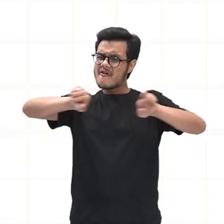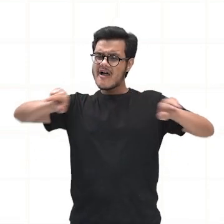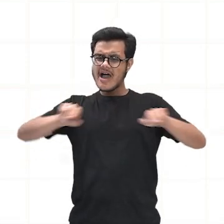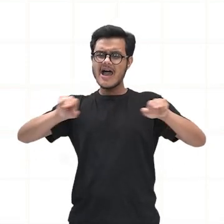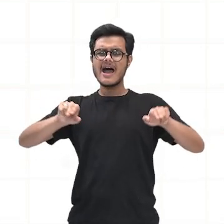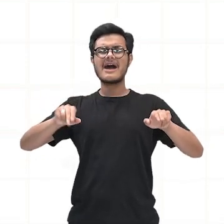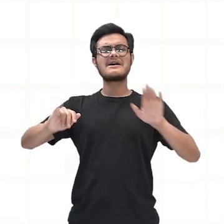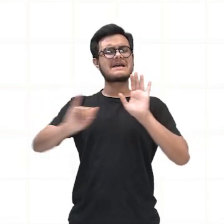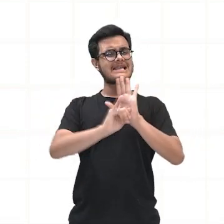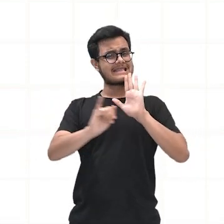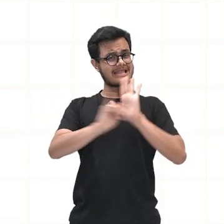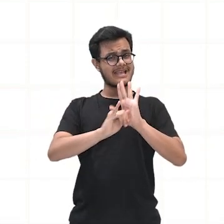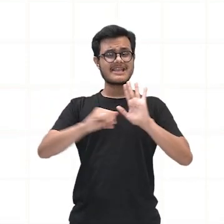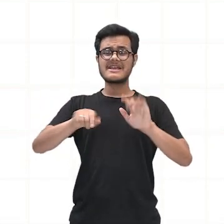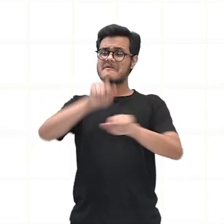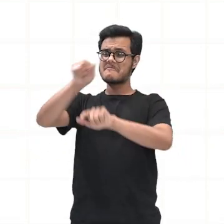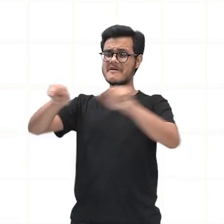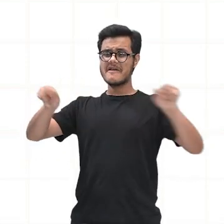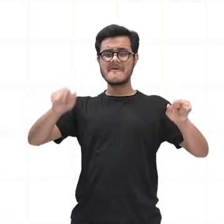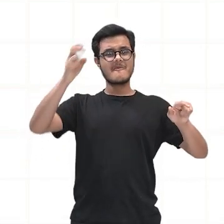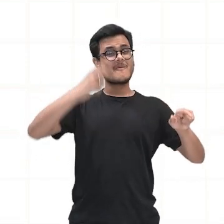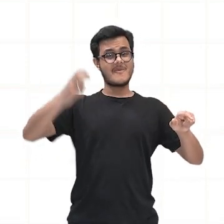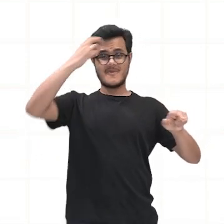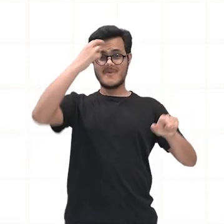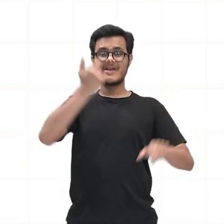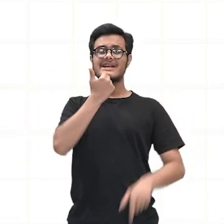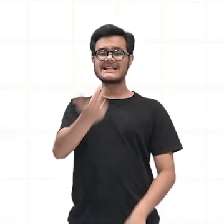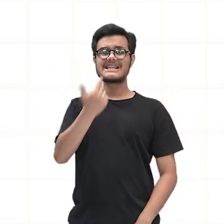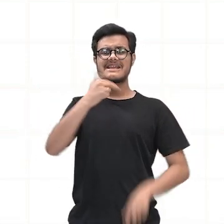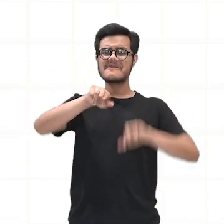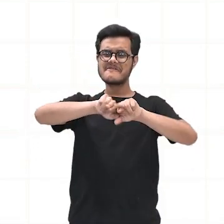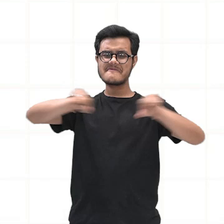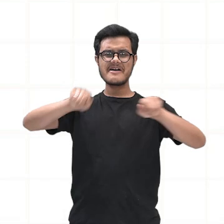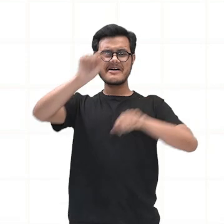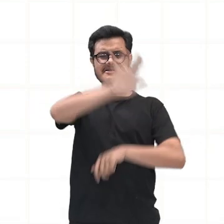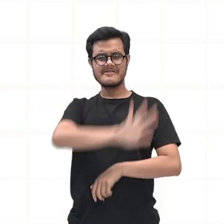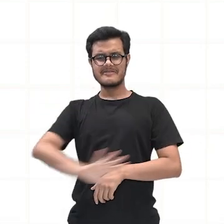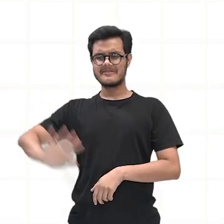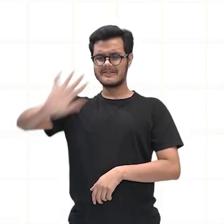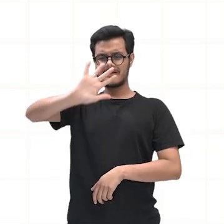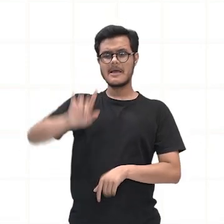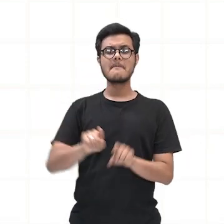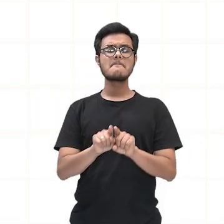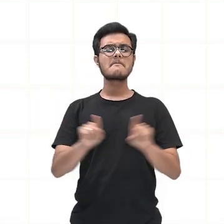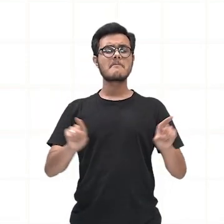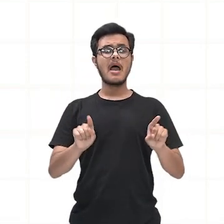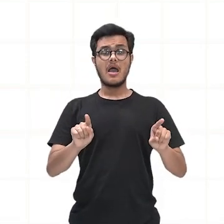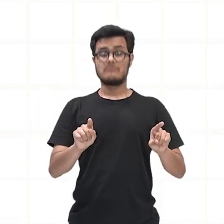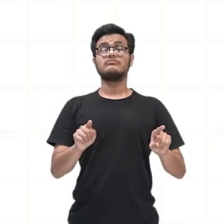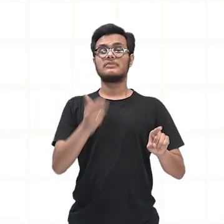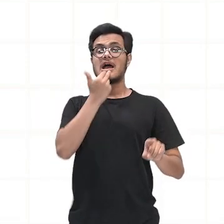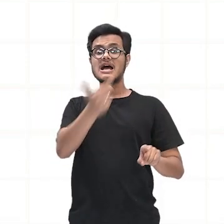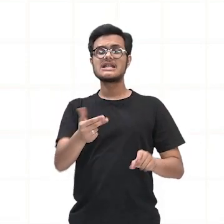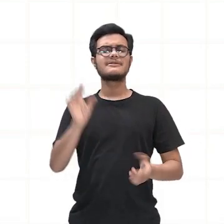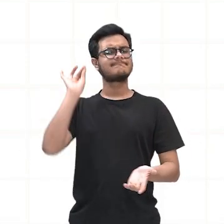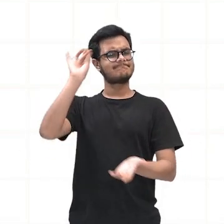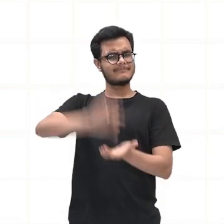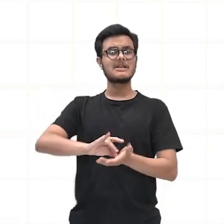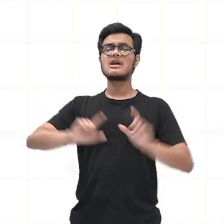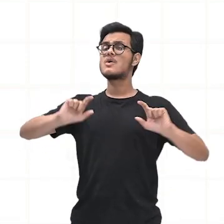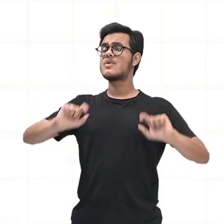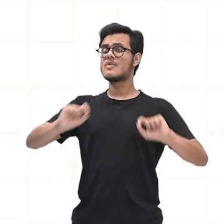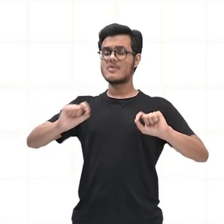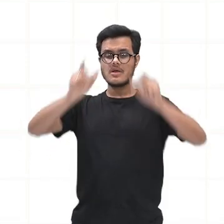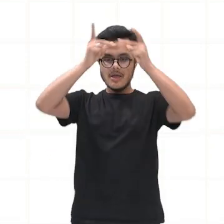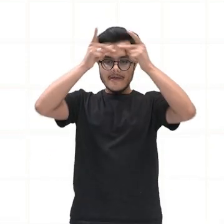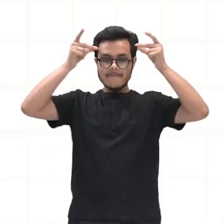de povos, diferentes culturas e línguas em todo o seu território. Mas a língua oficial, vamos ver aí